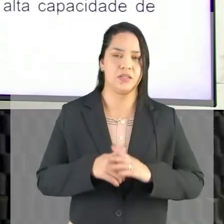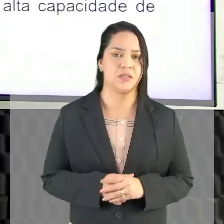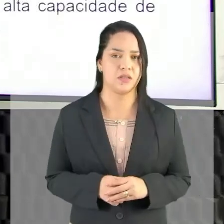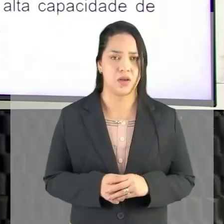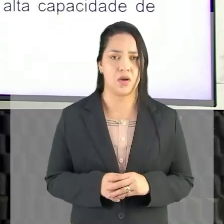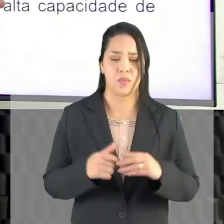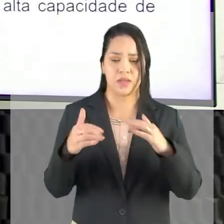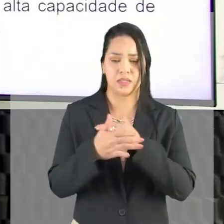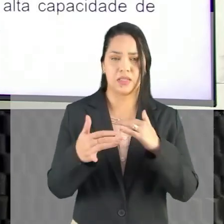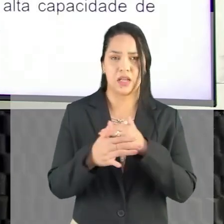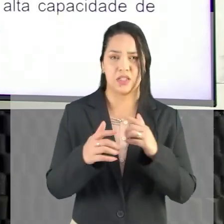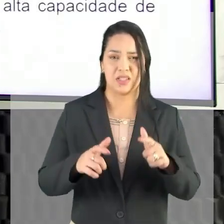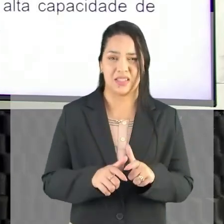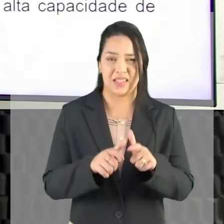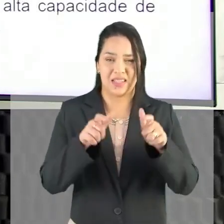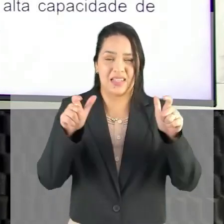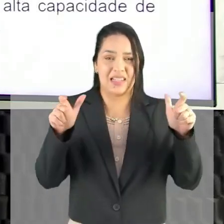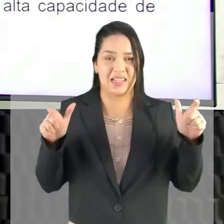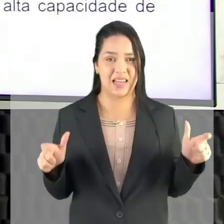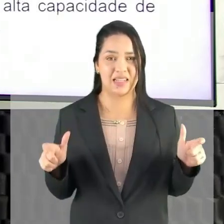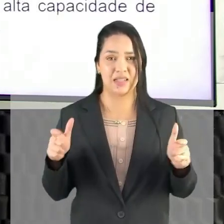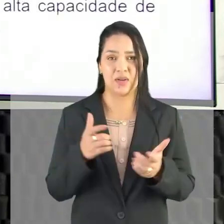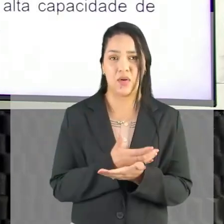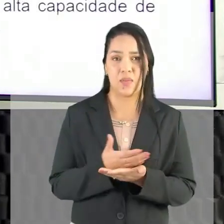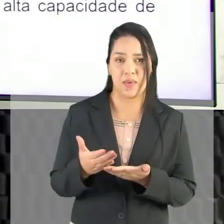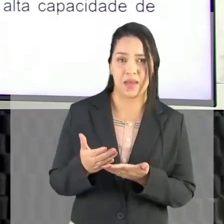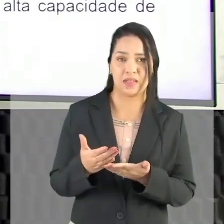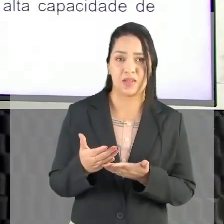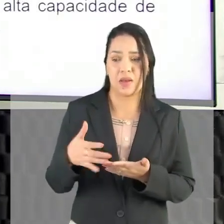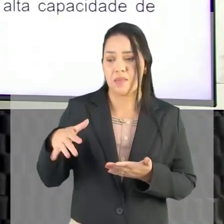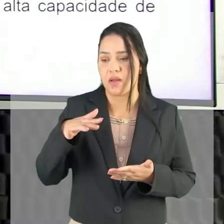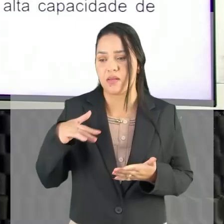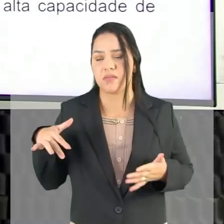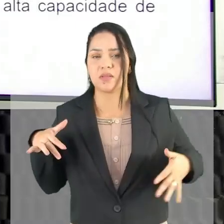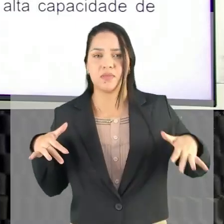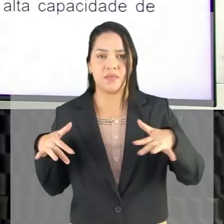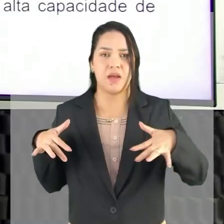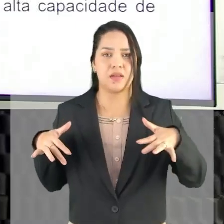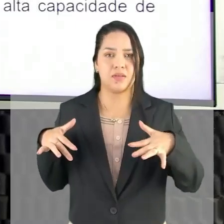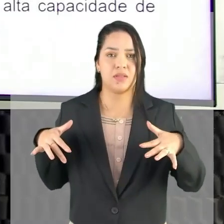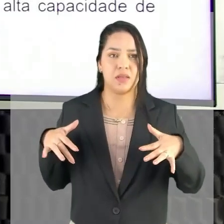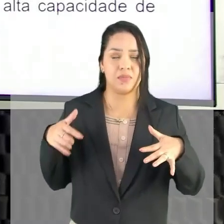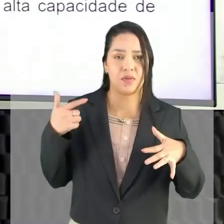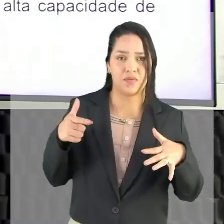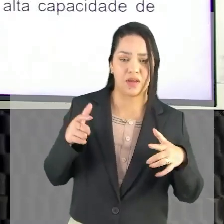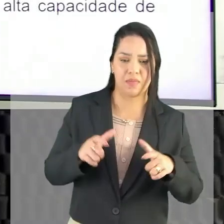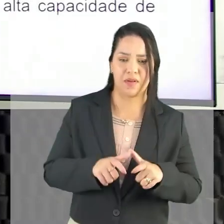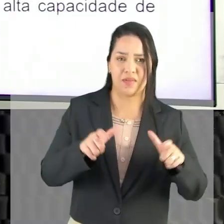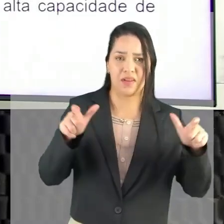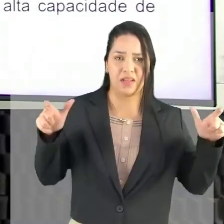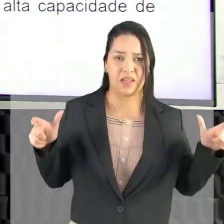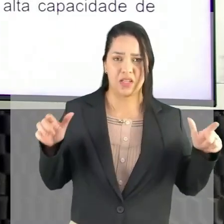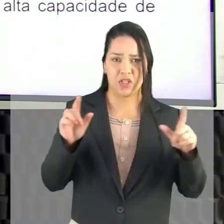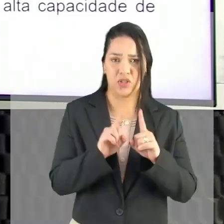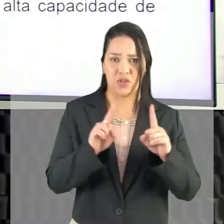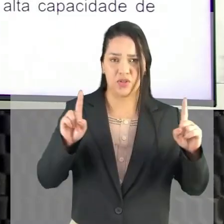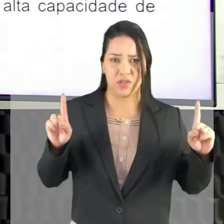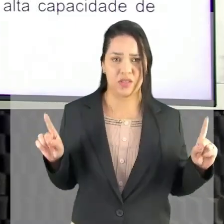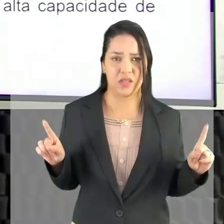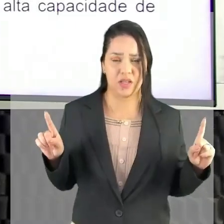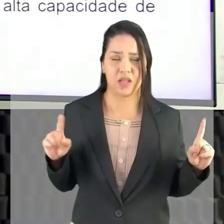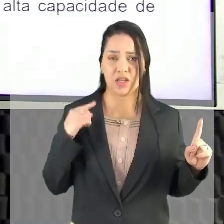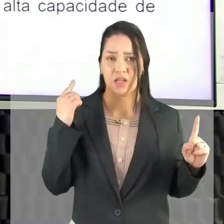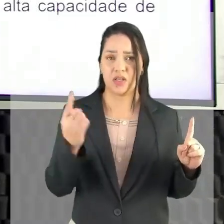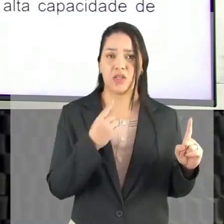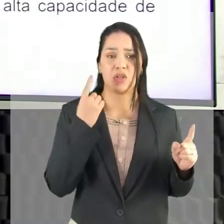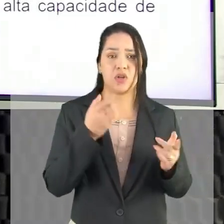Uma cidade que cresce demais, ela começa a competir pelos espaços. E para não ficar muito periférica, muito distante, a